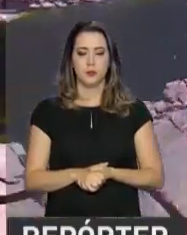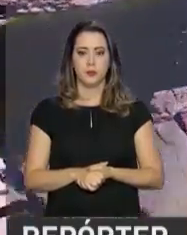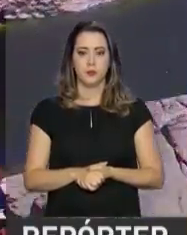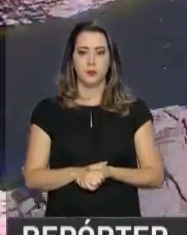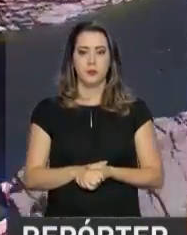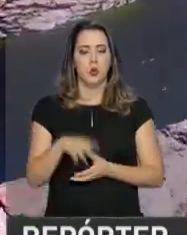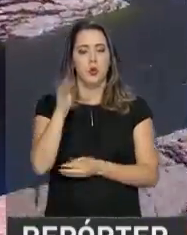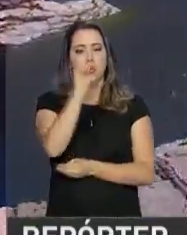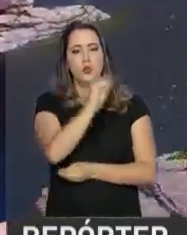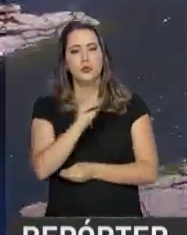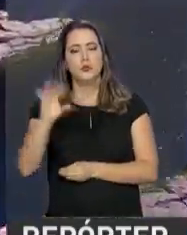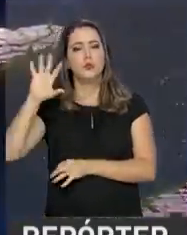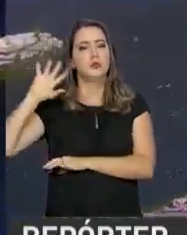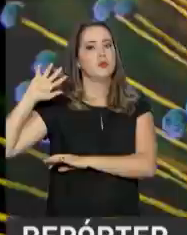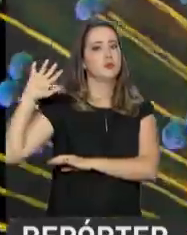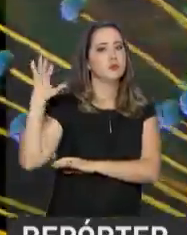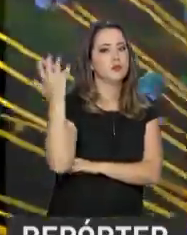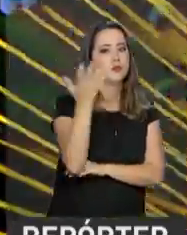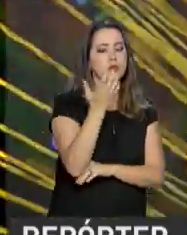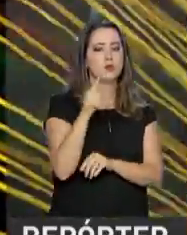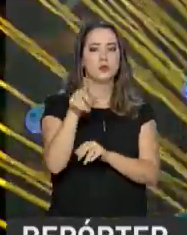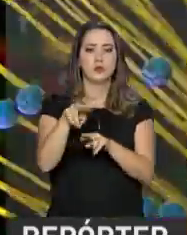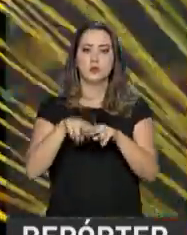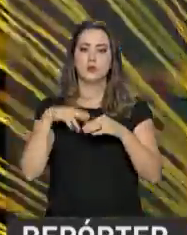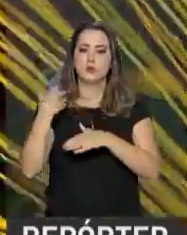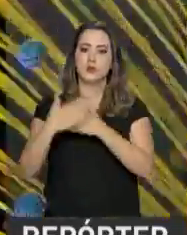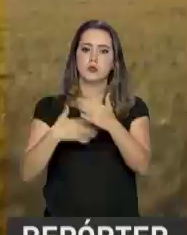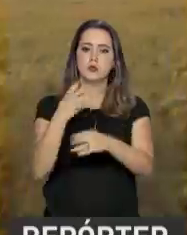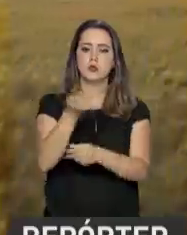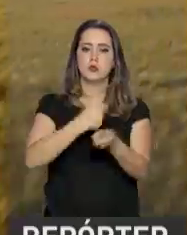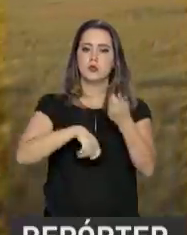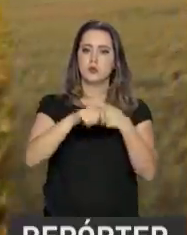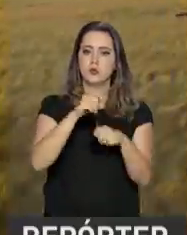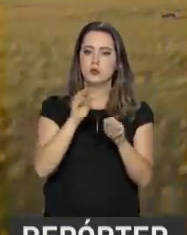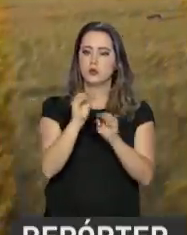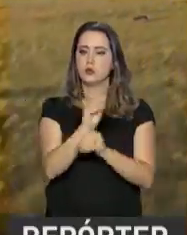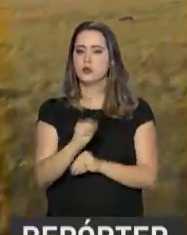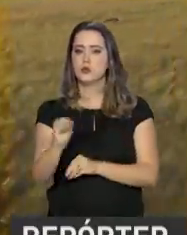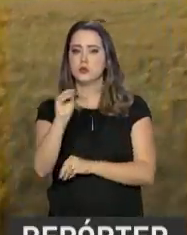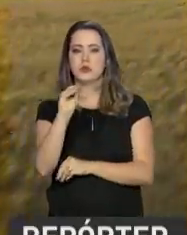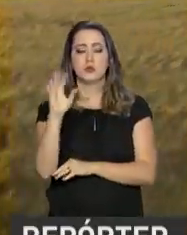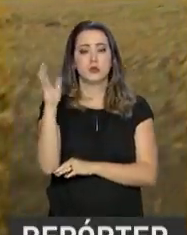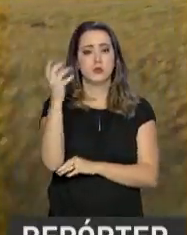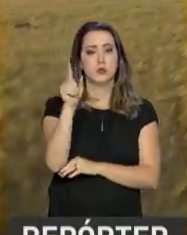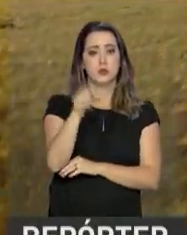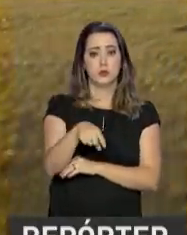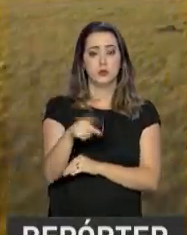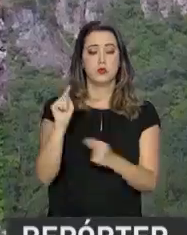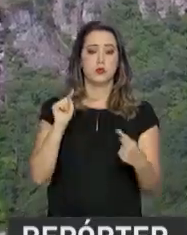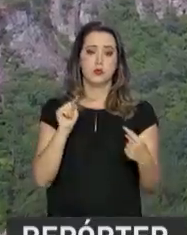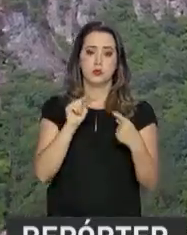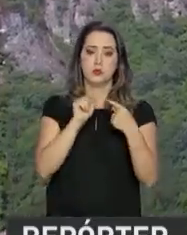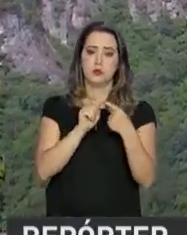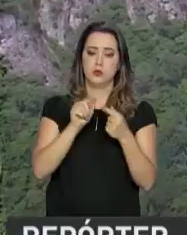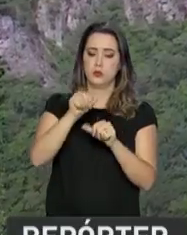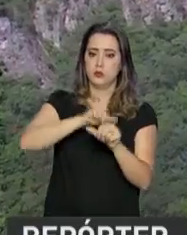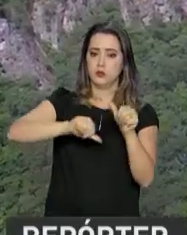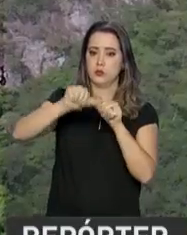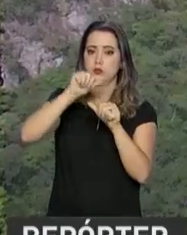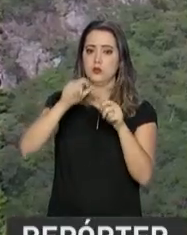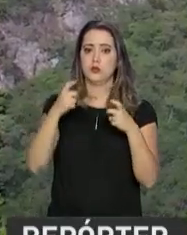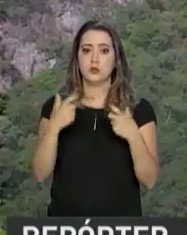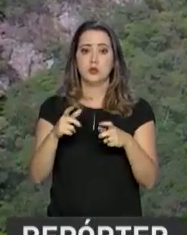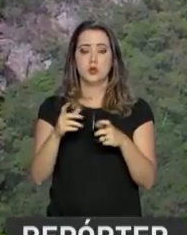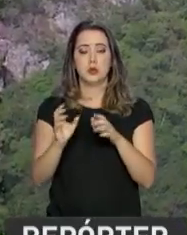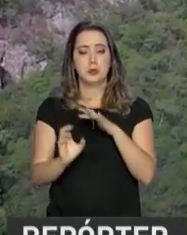preservar a natureza por meio do desenvolvimento econômico sustentável esta é a meta com a transferência para o